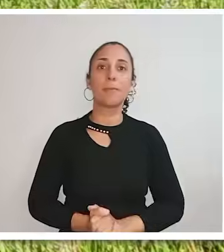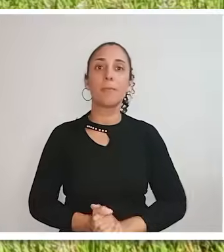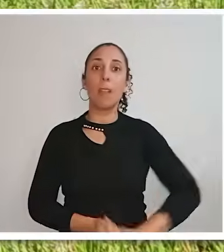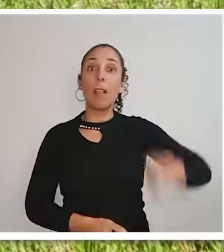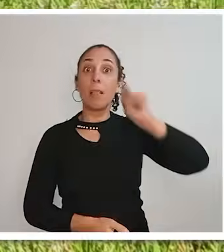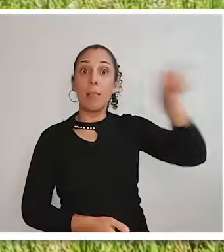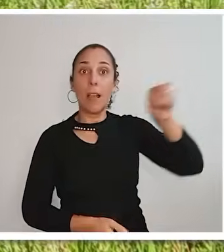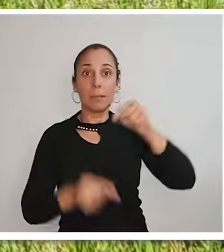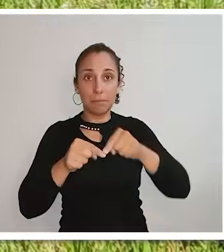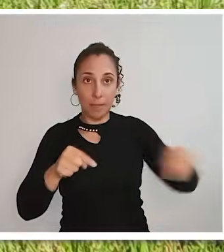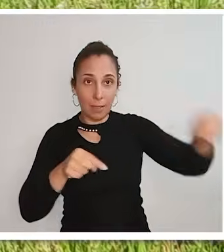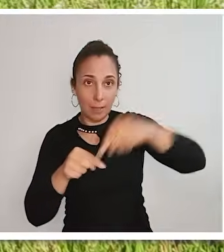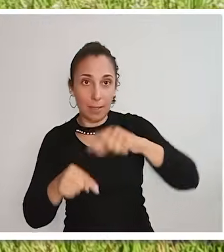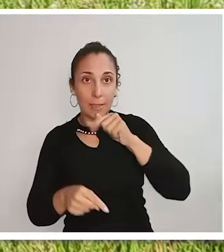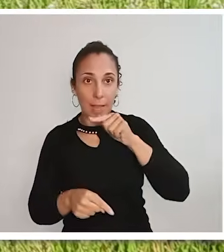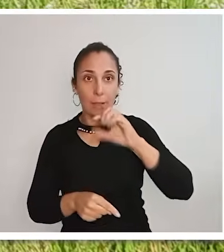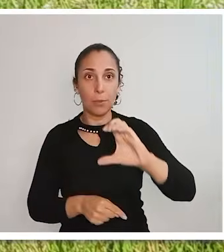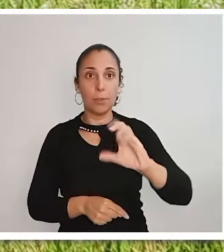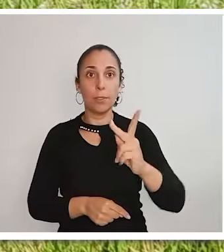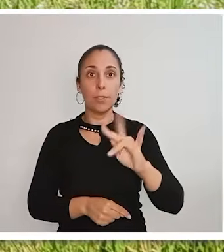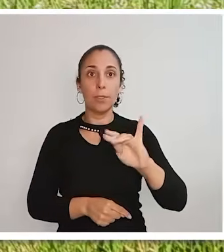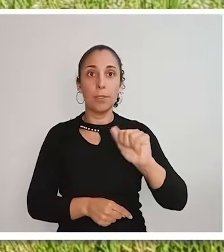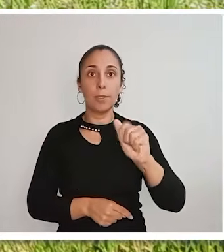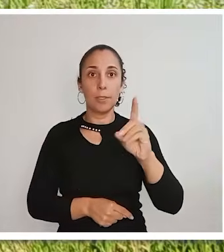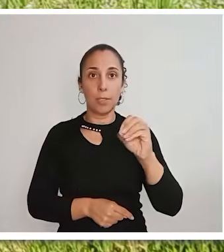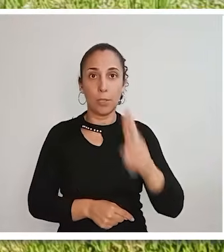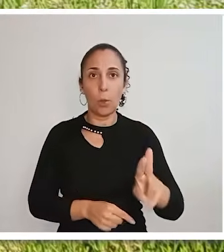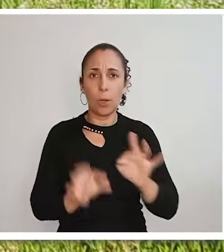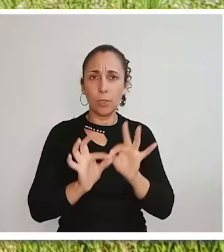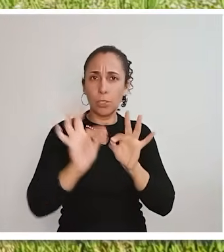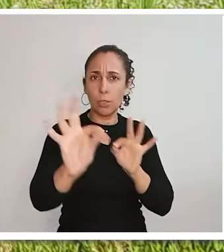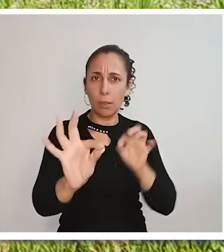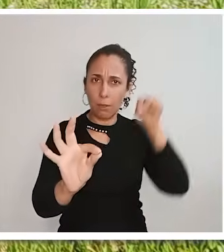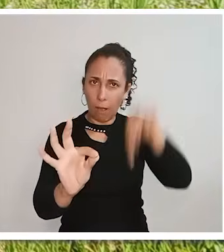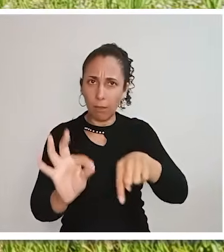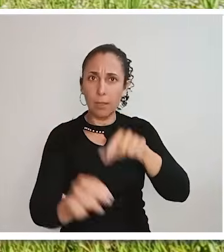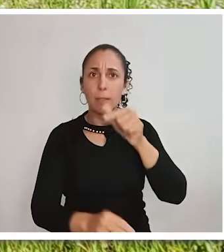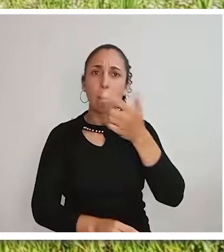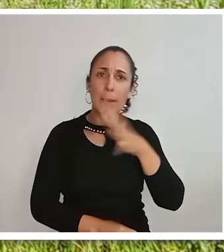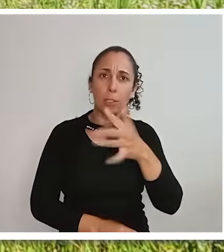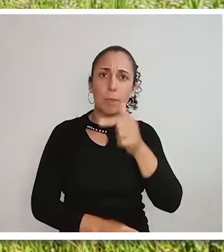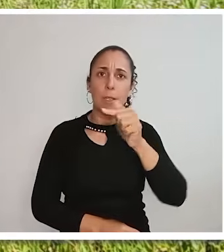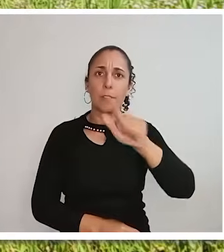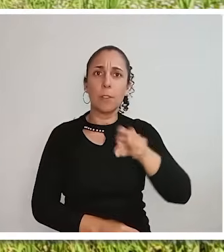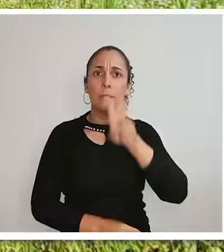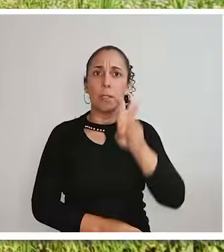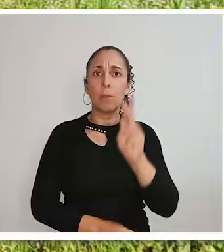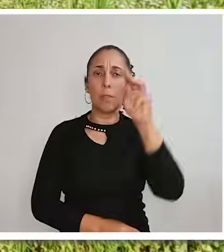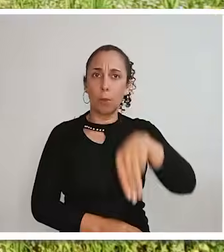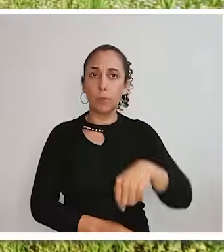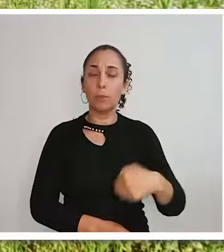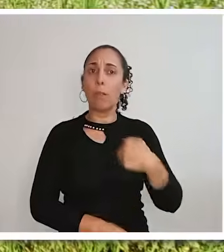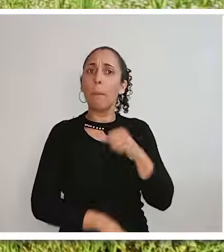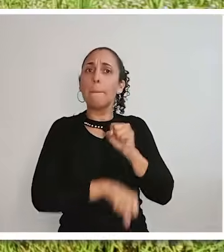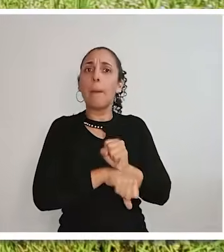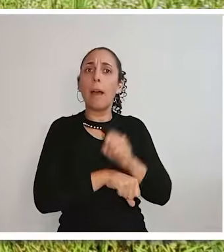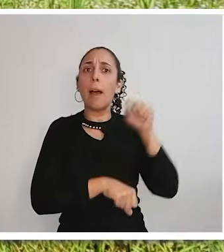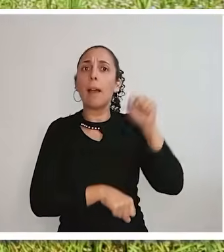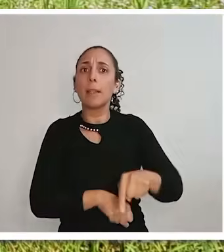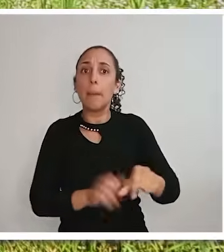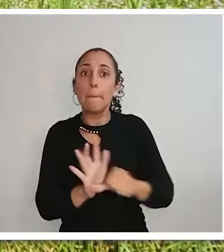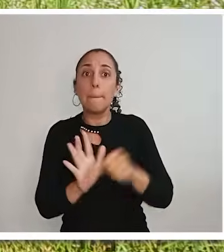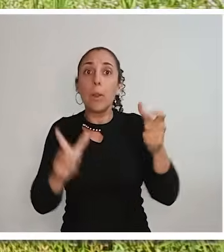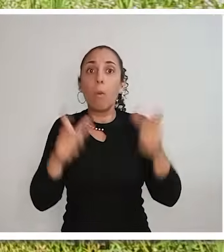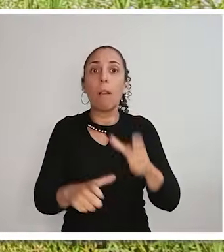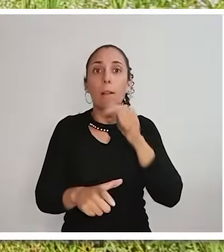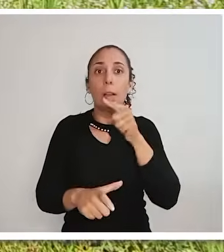Pessoal, lá do Lago Chiador até aqui foi mais ou menos 7,5 km de estrada. E eu parei aqui numa curva que dá acesso ao